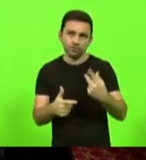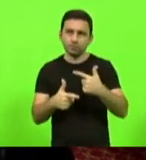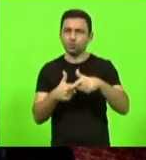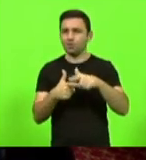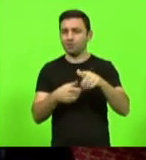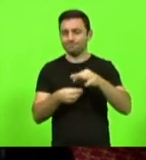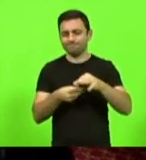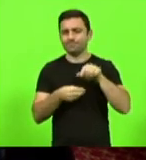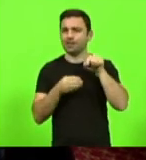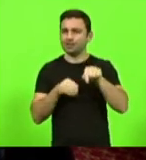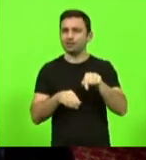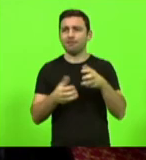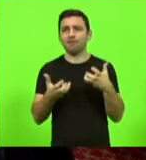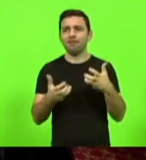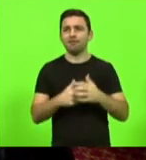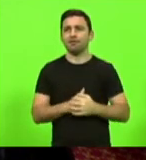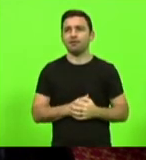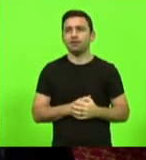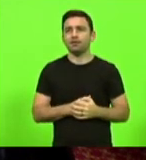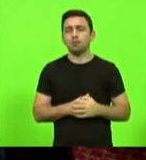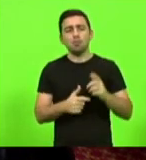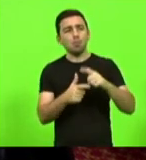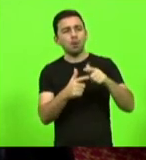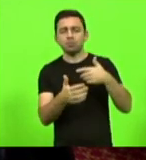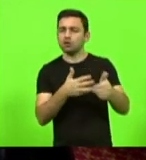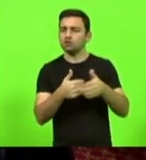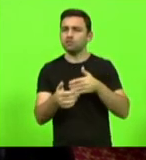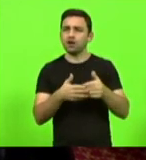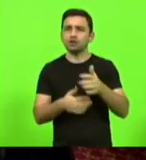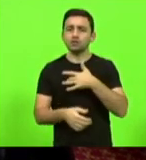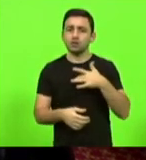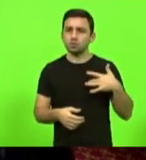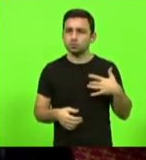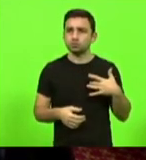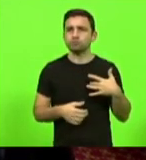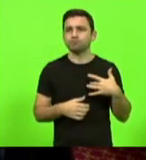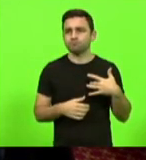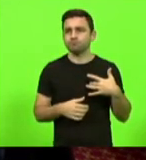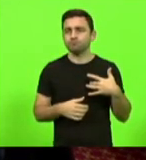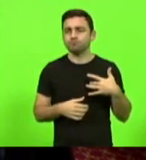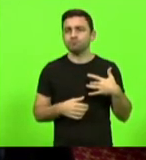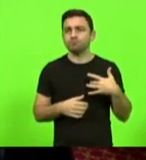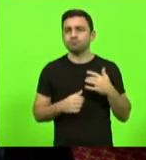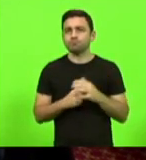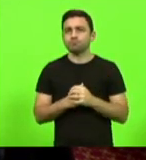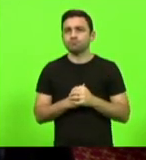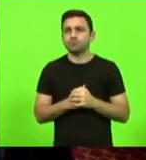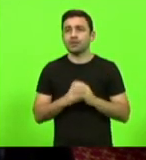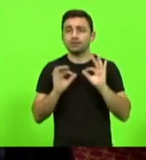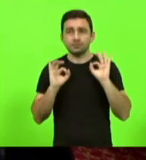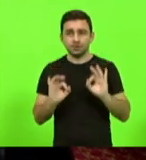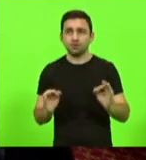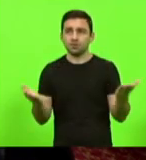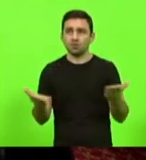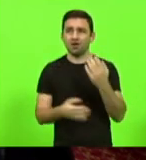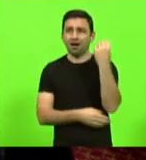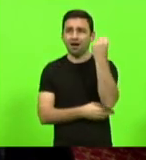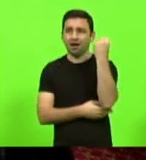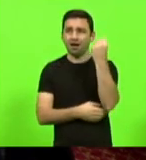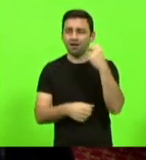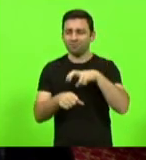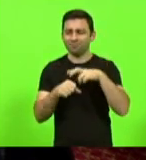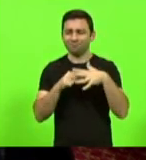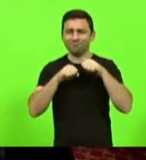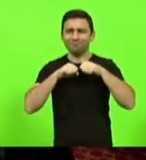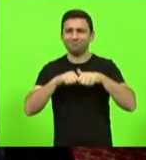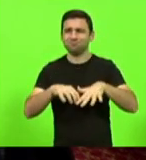N problemas que existem na saúde. E é evidente que, com esse agravamento da pandemia